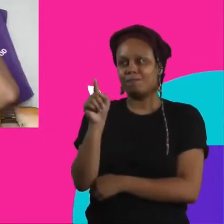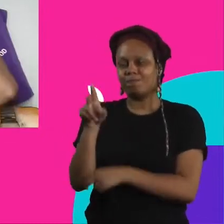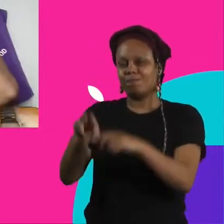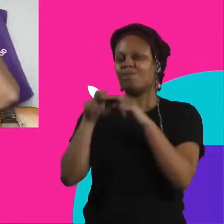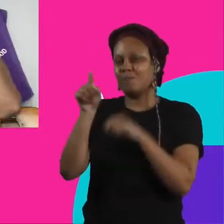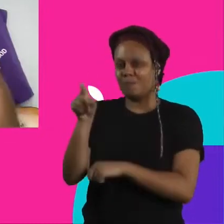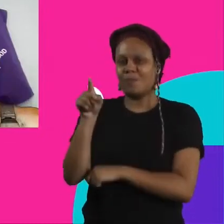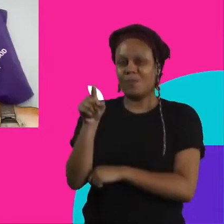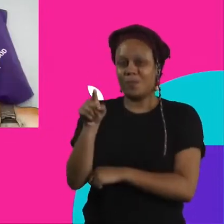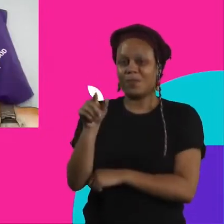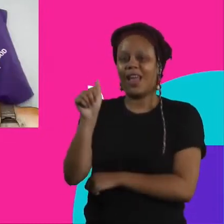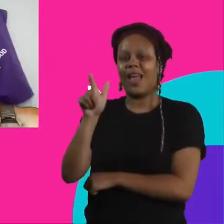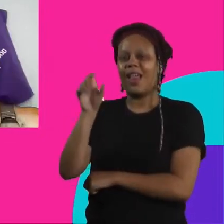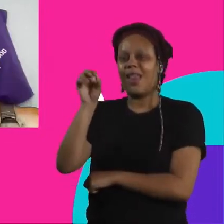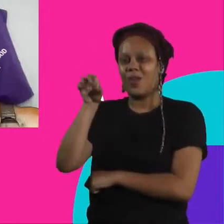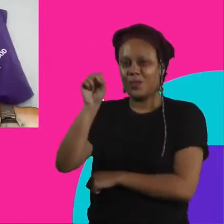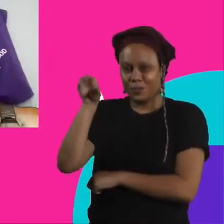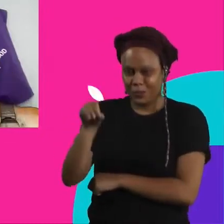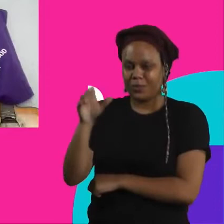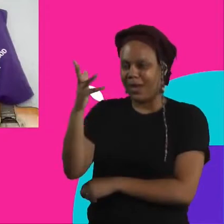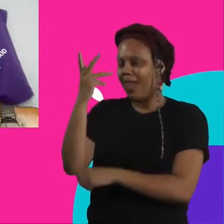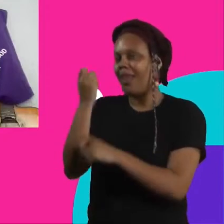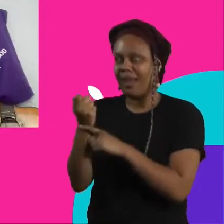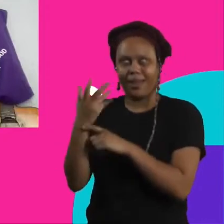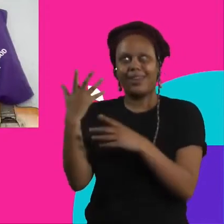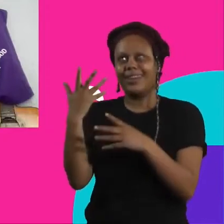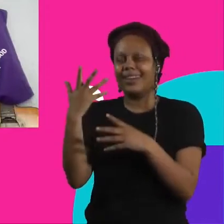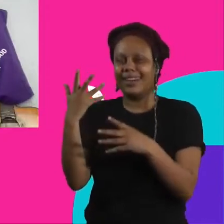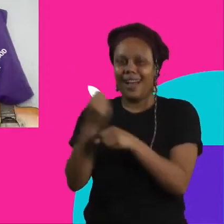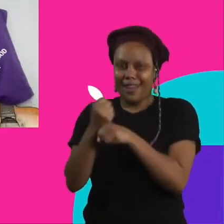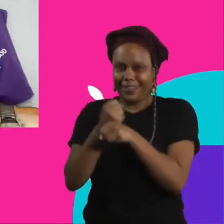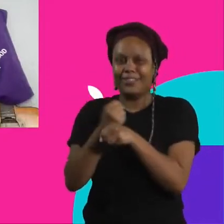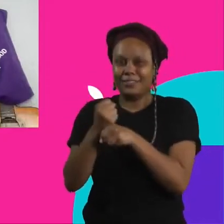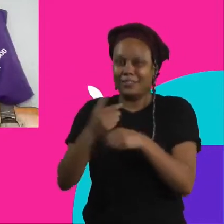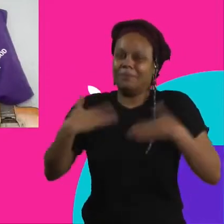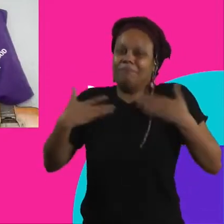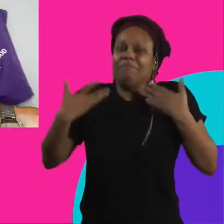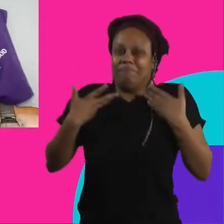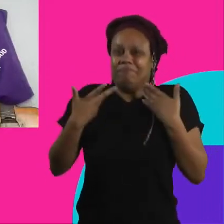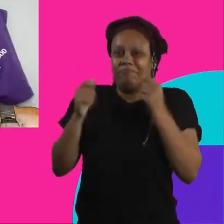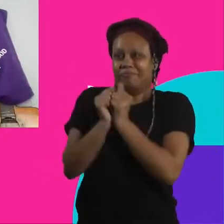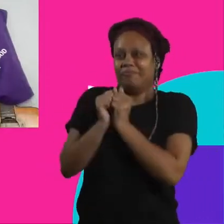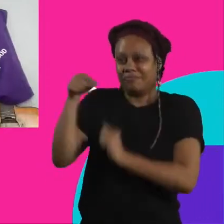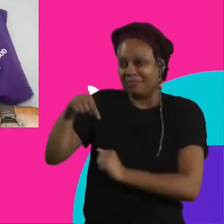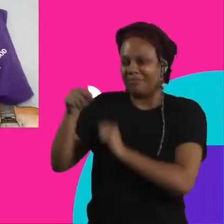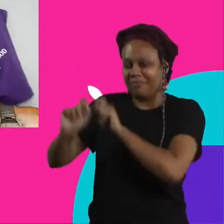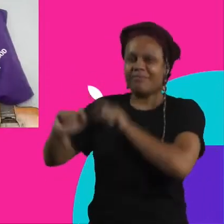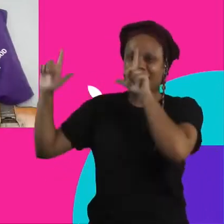Good Brasil, que é o Alonso, que é uma pessoa que me inspira há muitos anos, e é uma alegria enorme estarmos juntos nesse painel aqui,